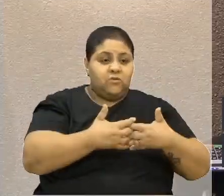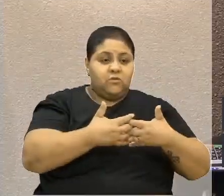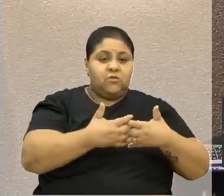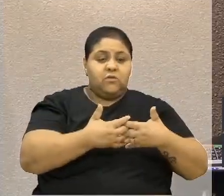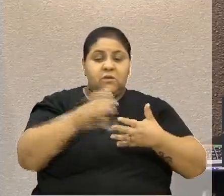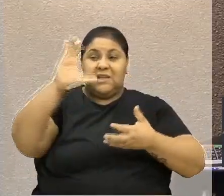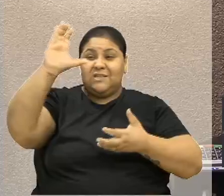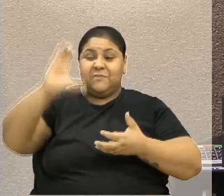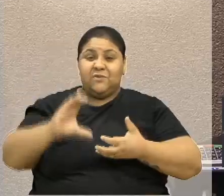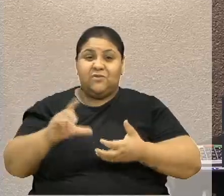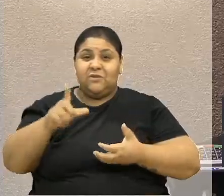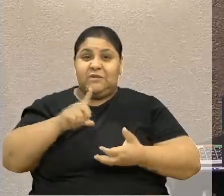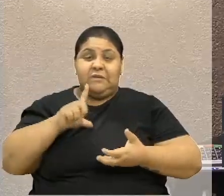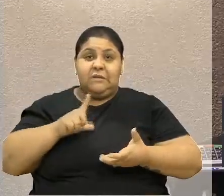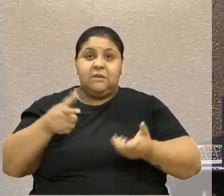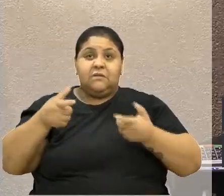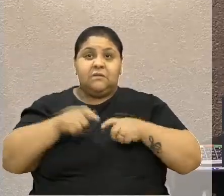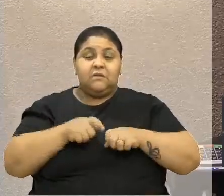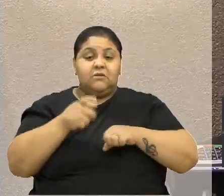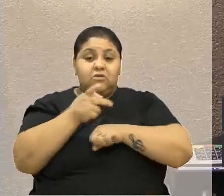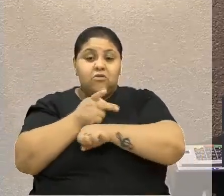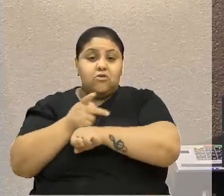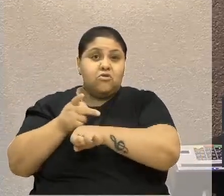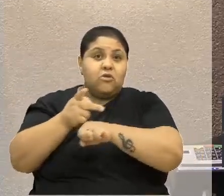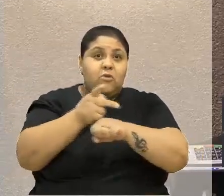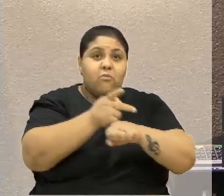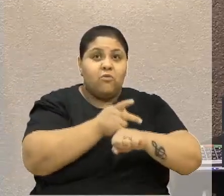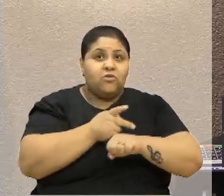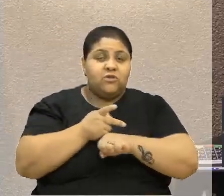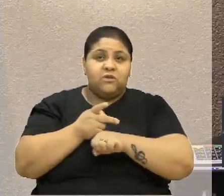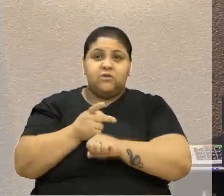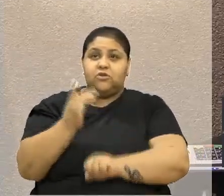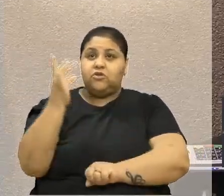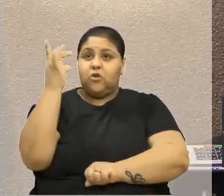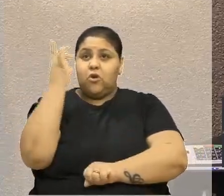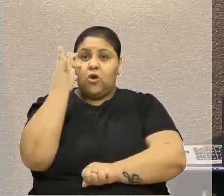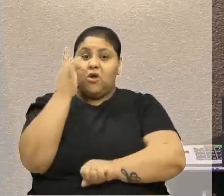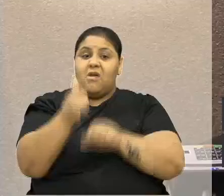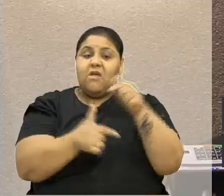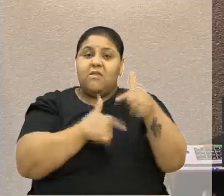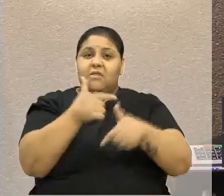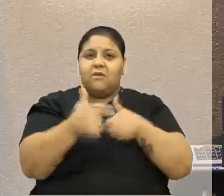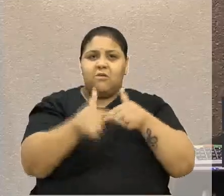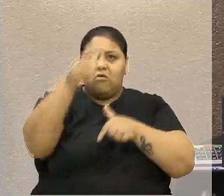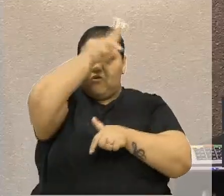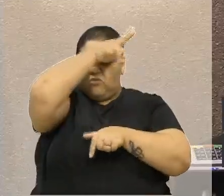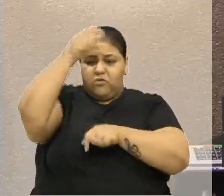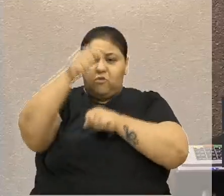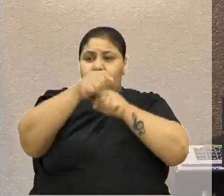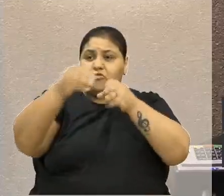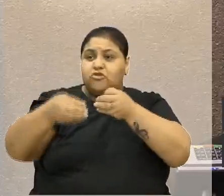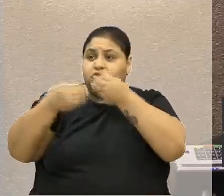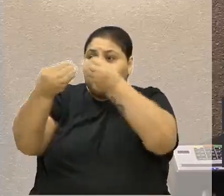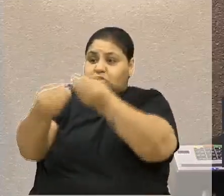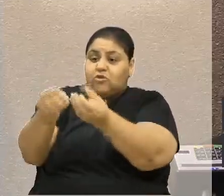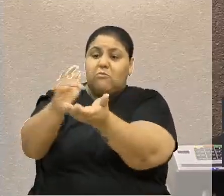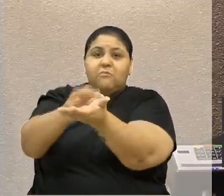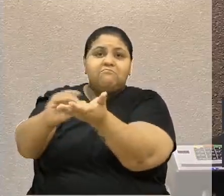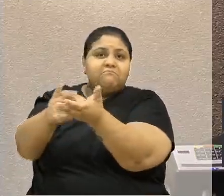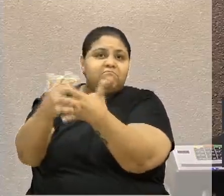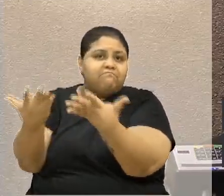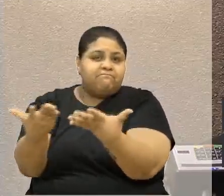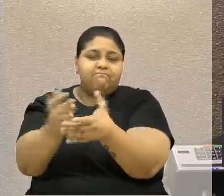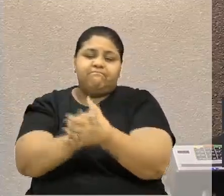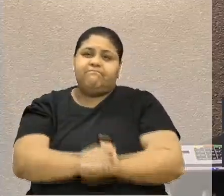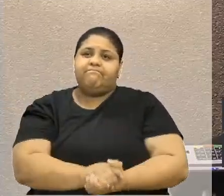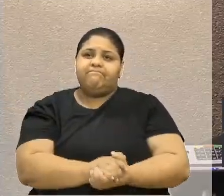não tenha necessidade de estar buscando fisicamente, presencialmente, serviços que o município pode ofertar na palma da mão, né,